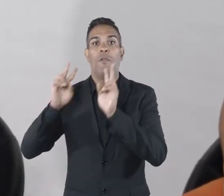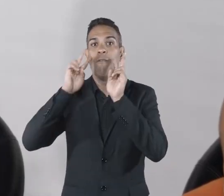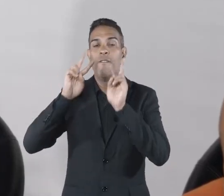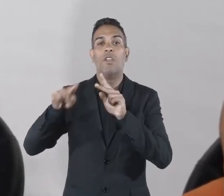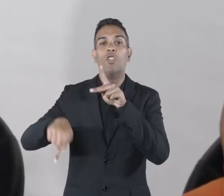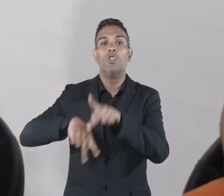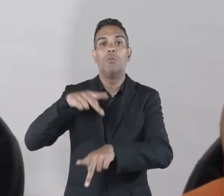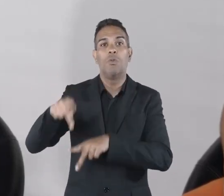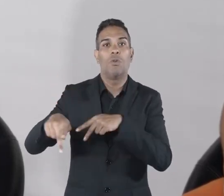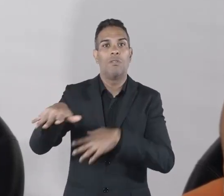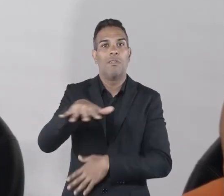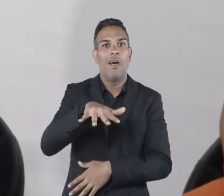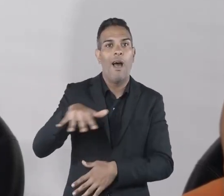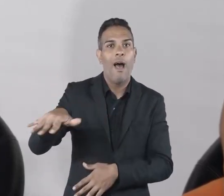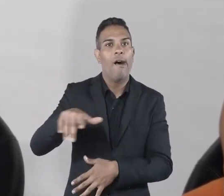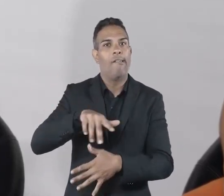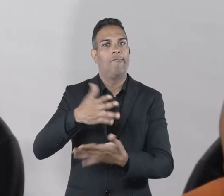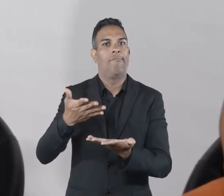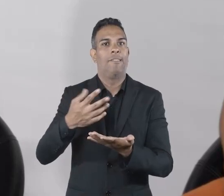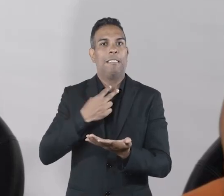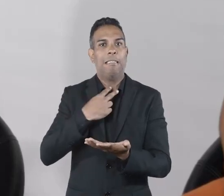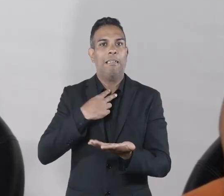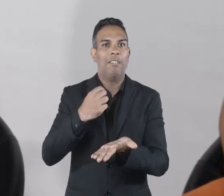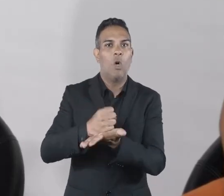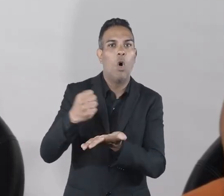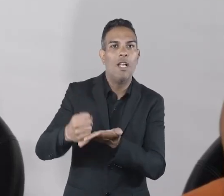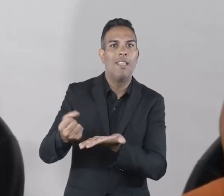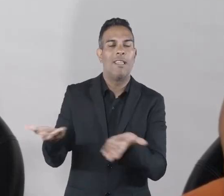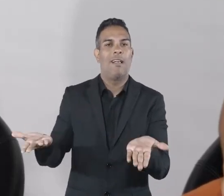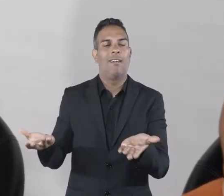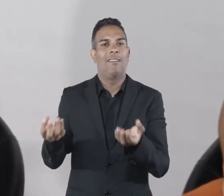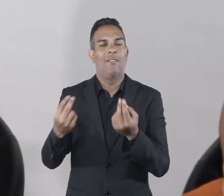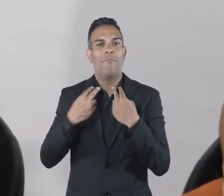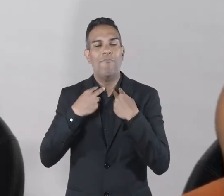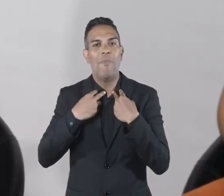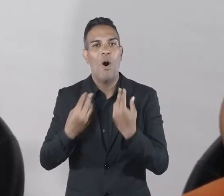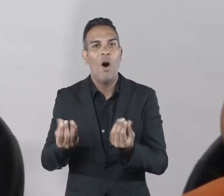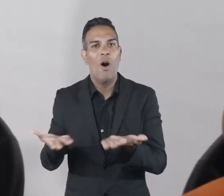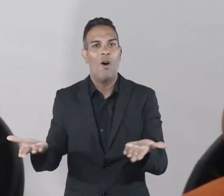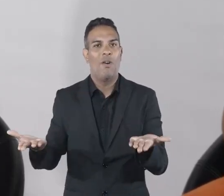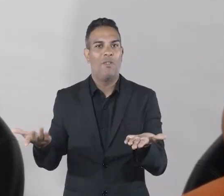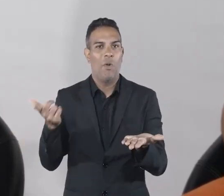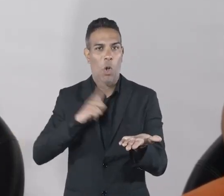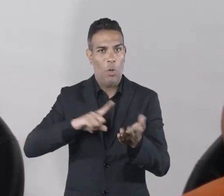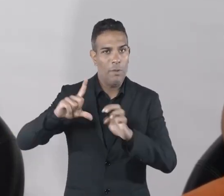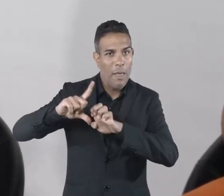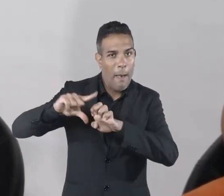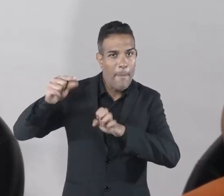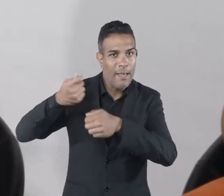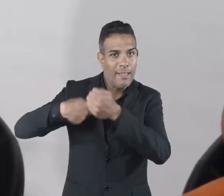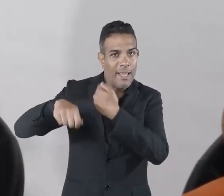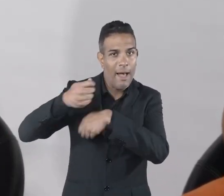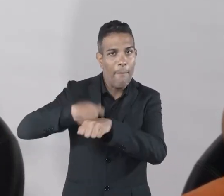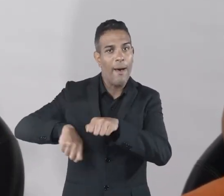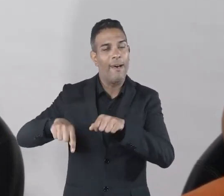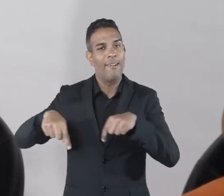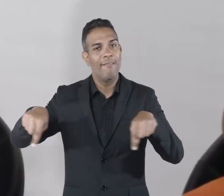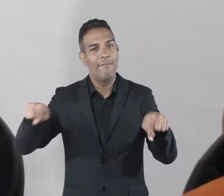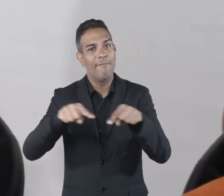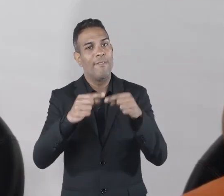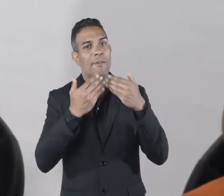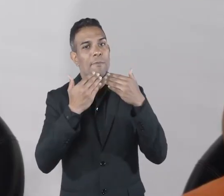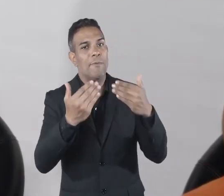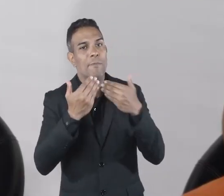um imigrante para a gente já ser uma grande doação, contratar um imigrante para trabalhar ou para vender um serviço de